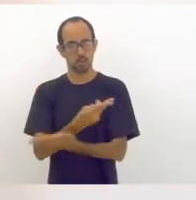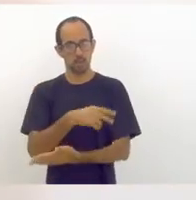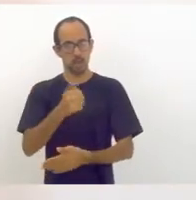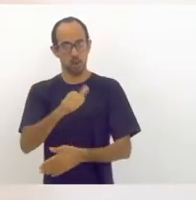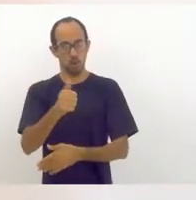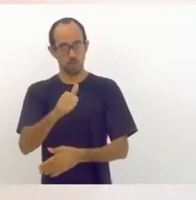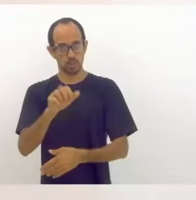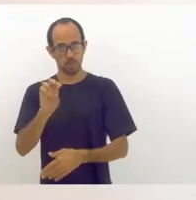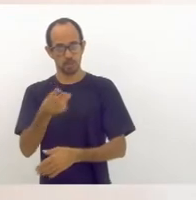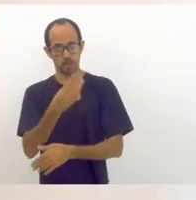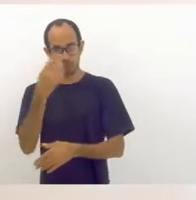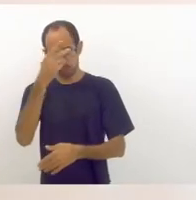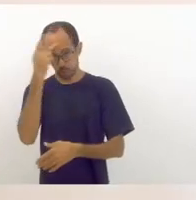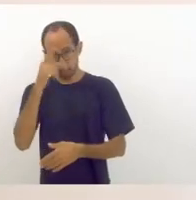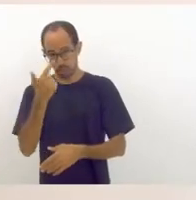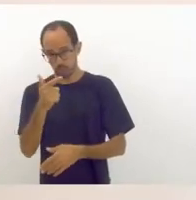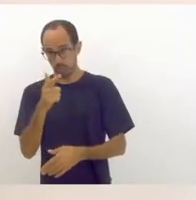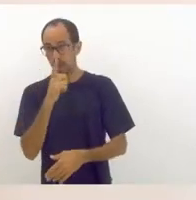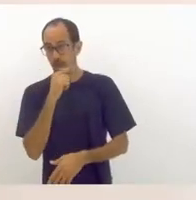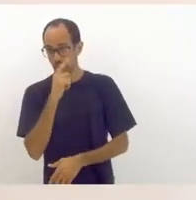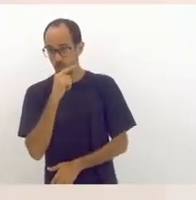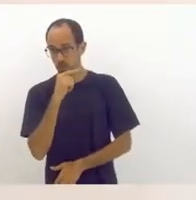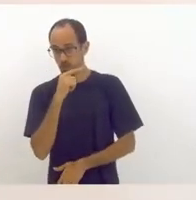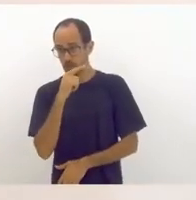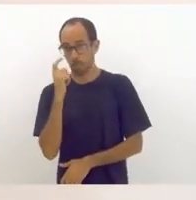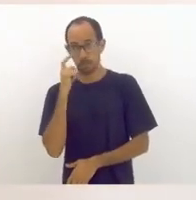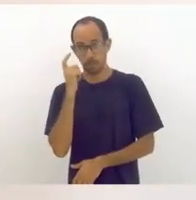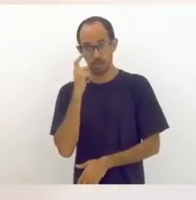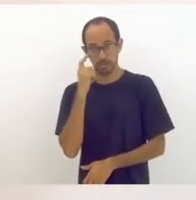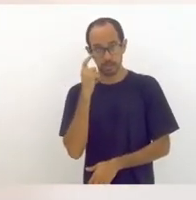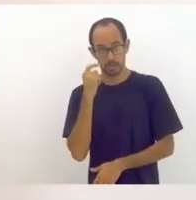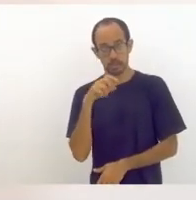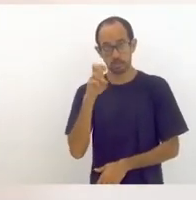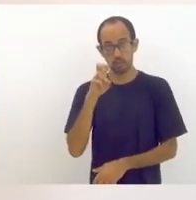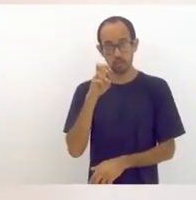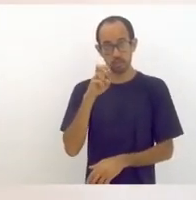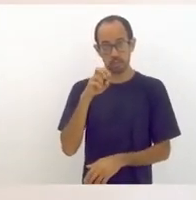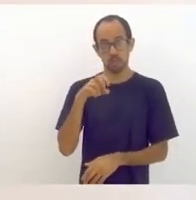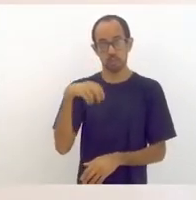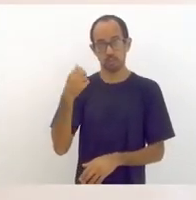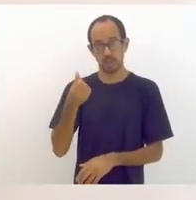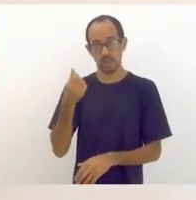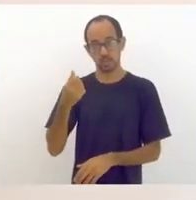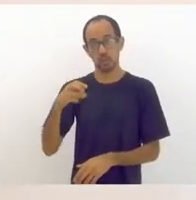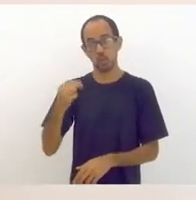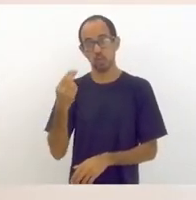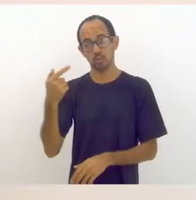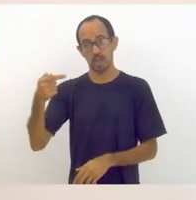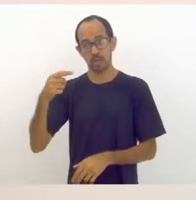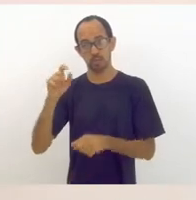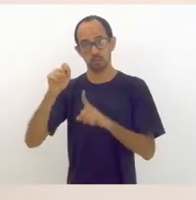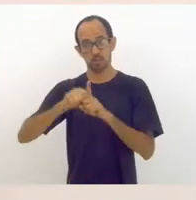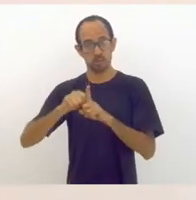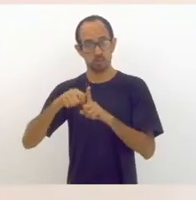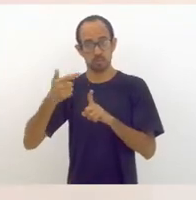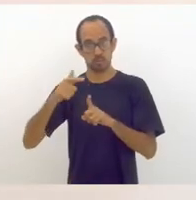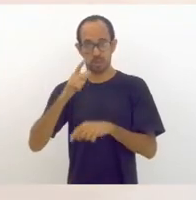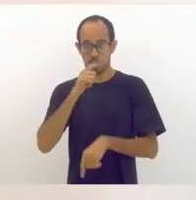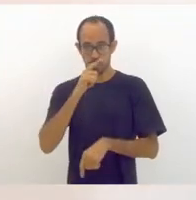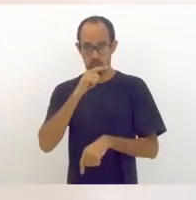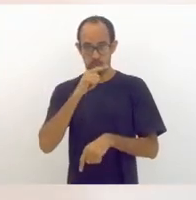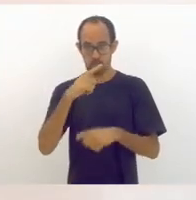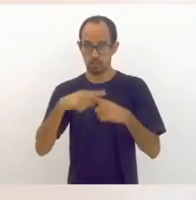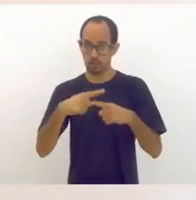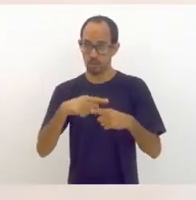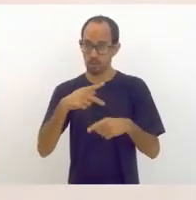água. Imagina você ter 11 milhões de pessoas sem água durante um período de 5, 6, 7 meses, porque o Rio Paraíba é fundamental para o Guandu.